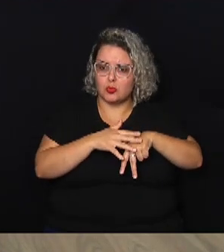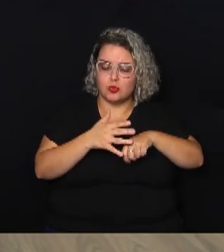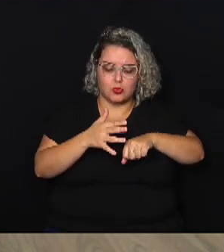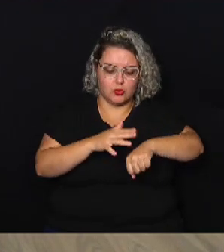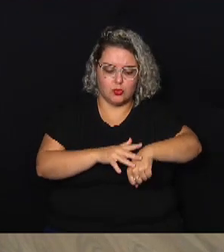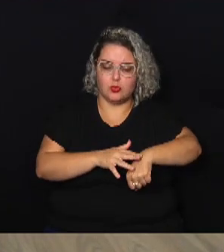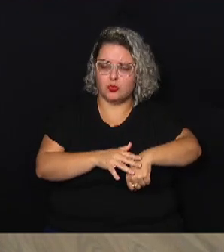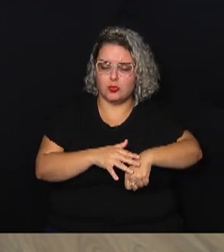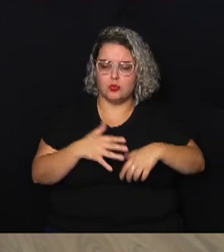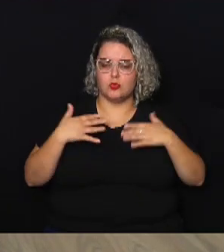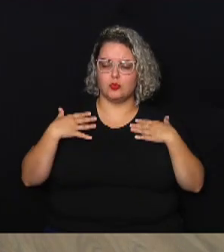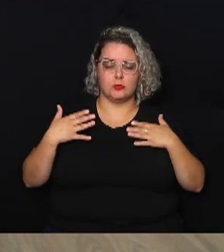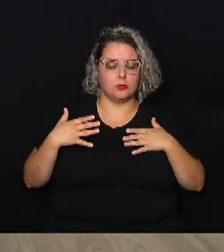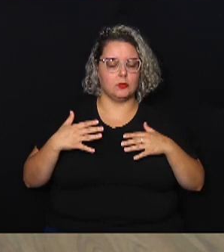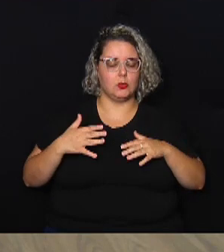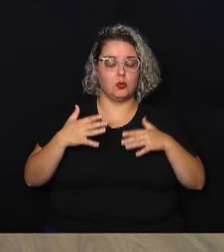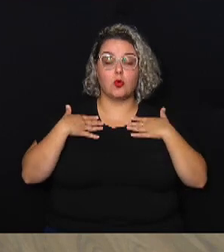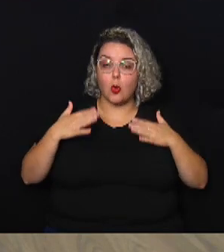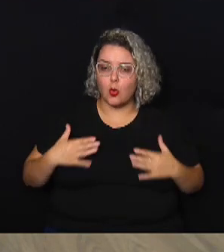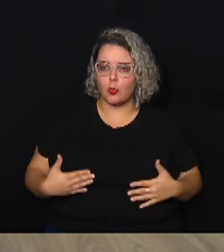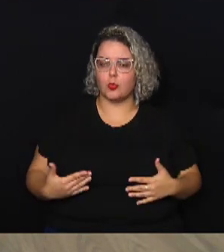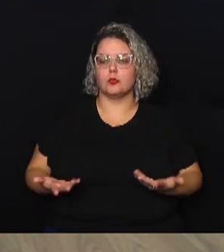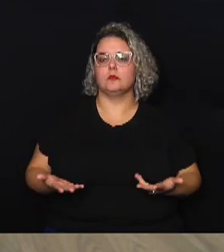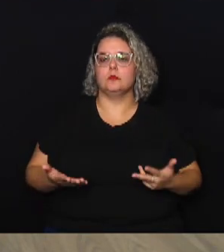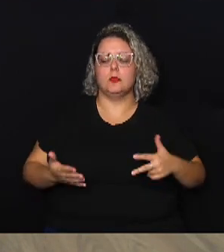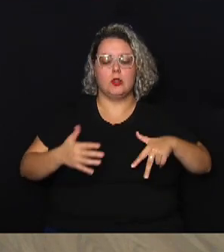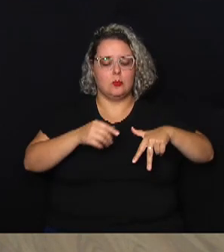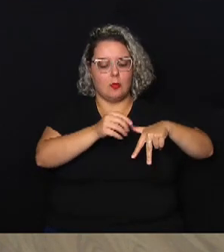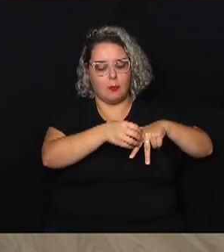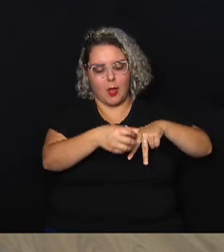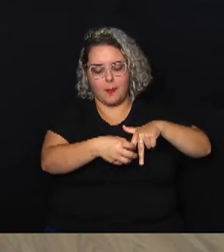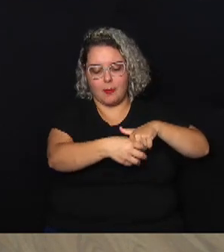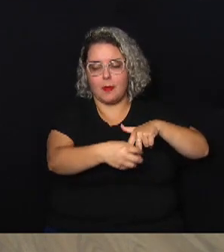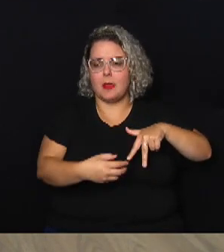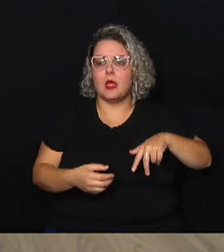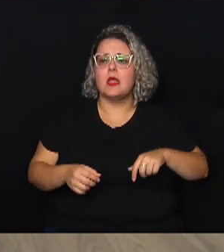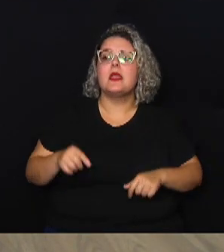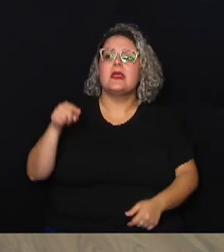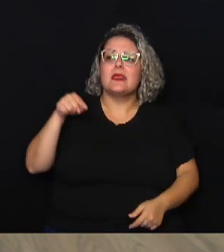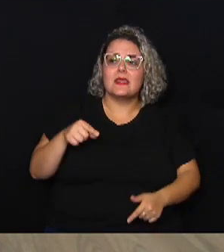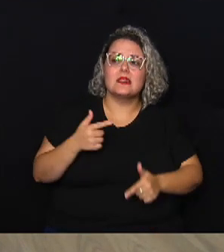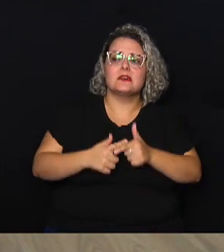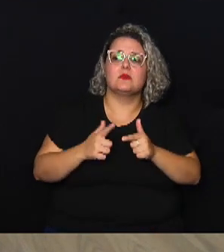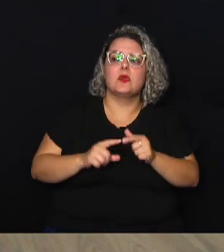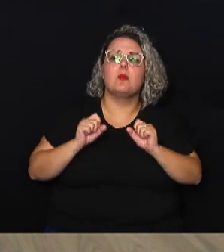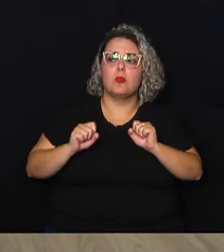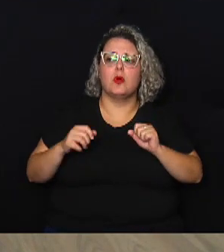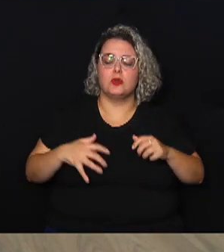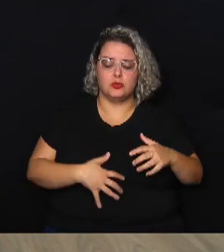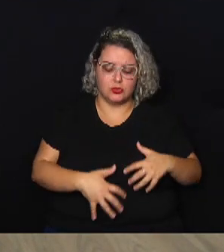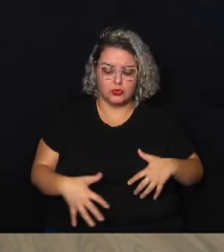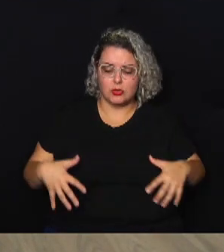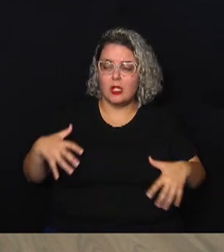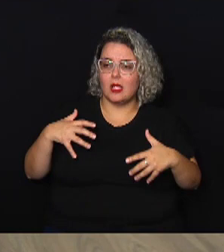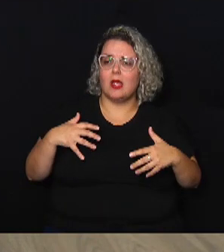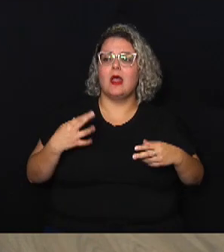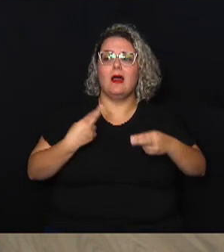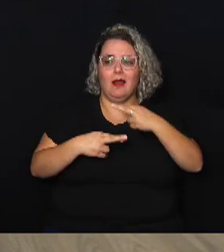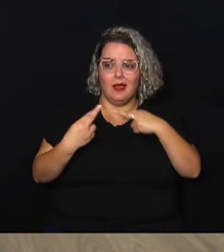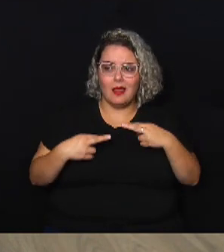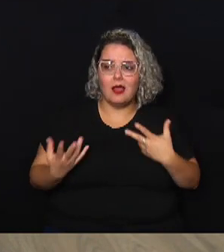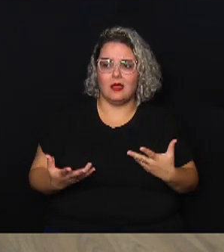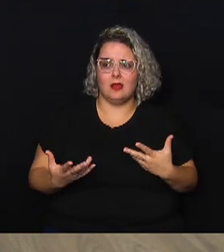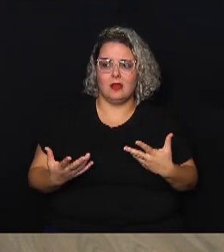esse silicone. E essas complicações também podem dar em outras partes do corpo? Isso tudo está relacionado